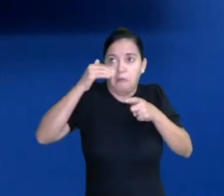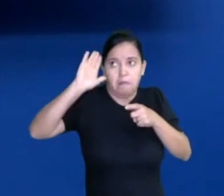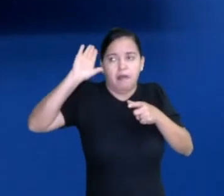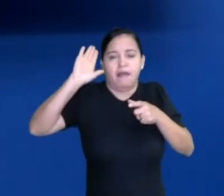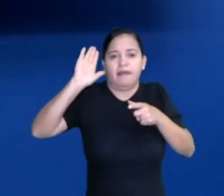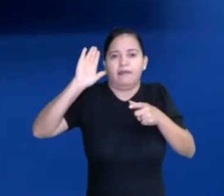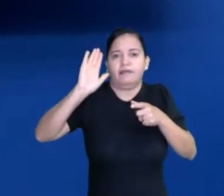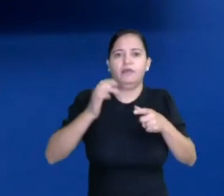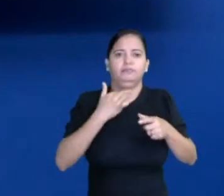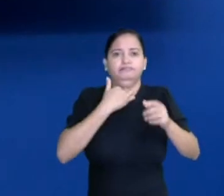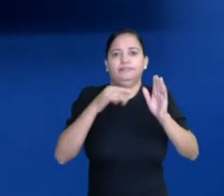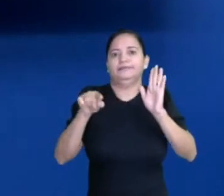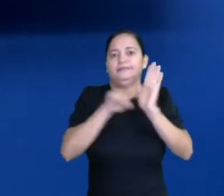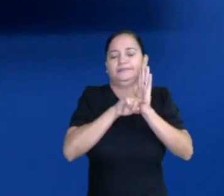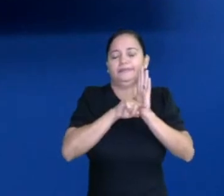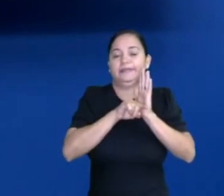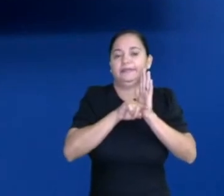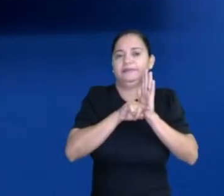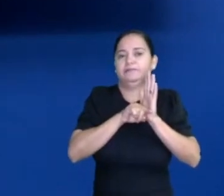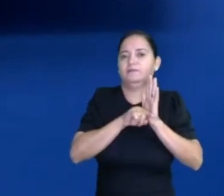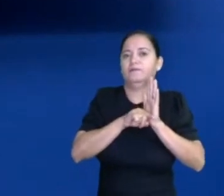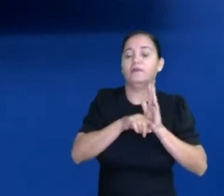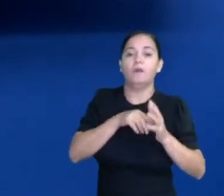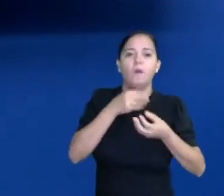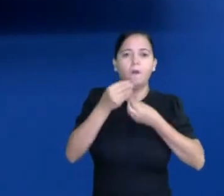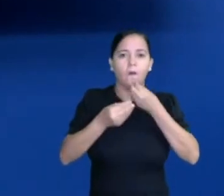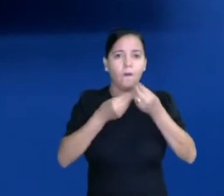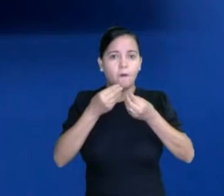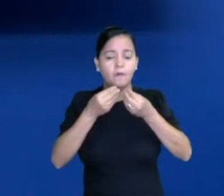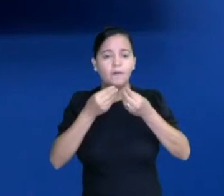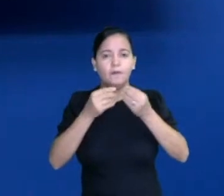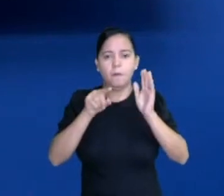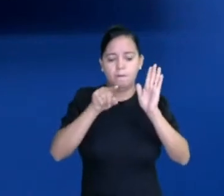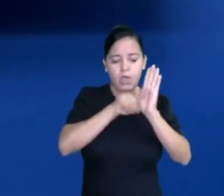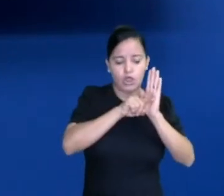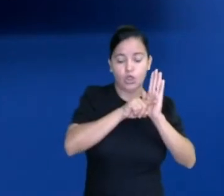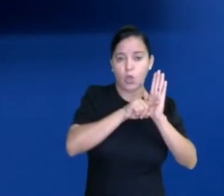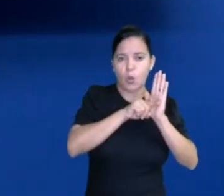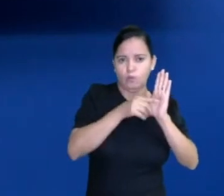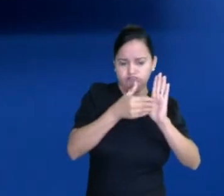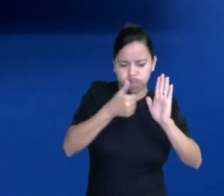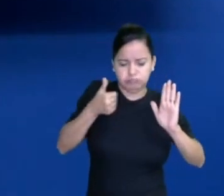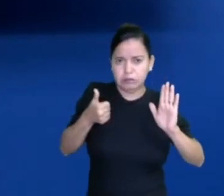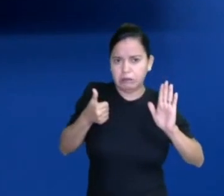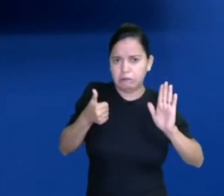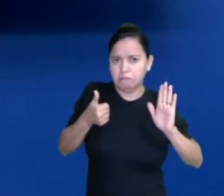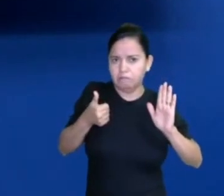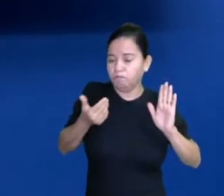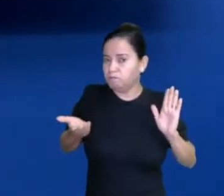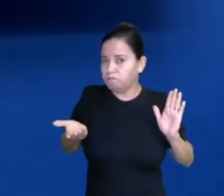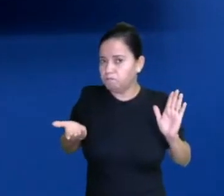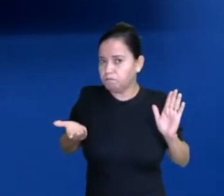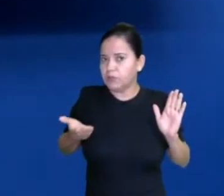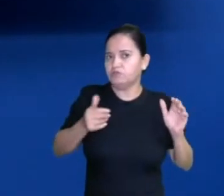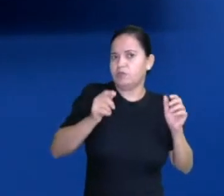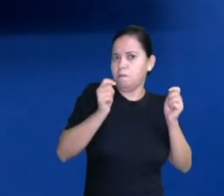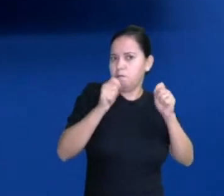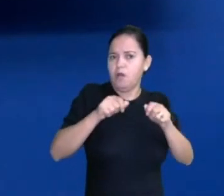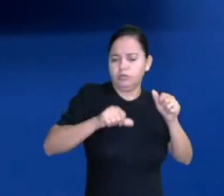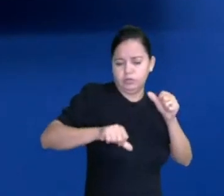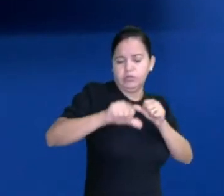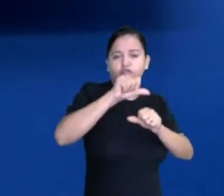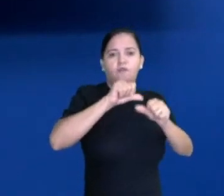não posso subtrair esse valor menor, né? Vamos supor aí, o 0 a gente sabe que a gente transforma ele